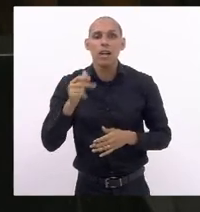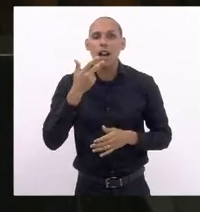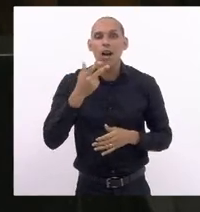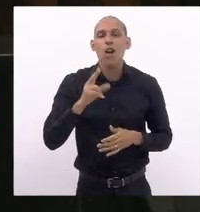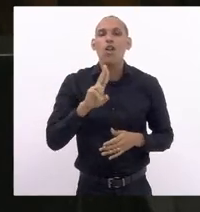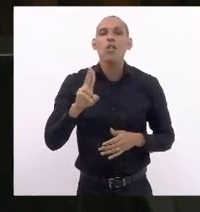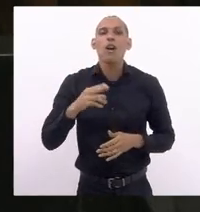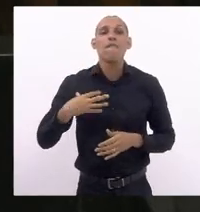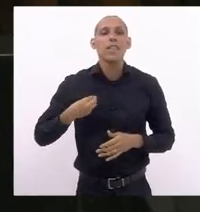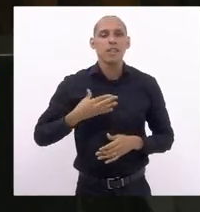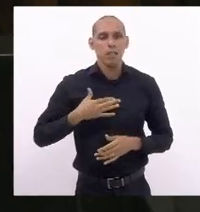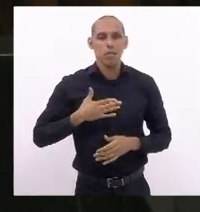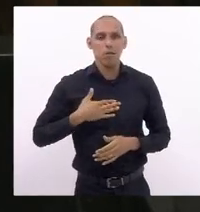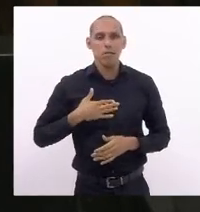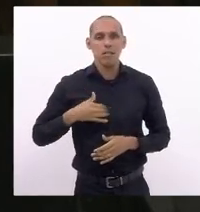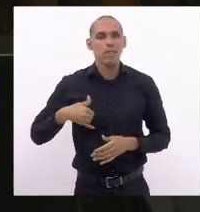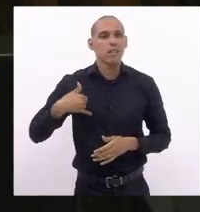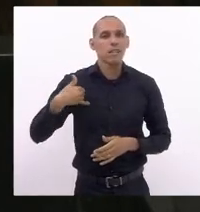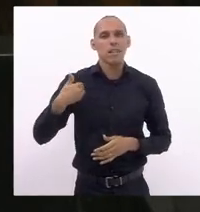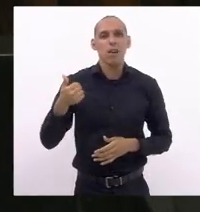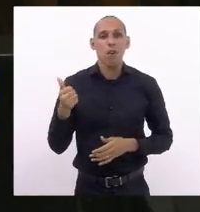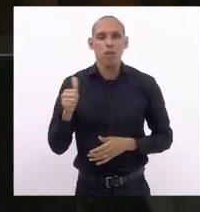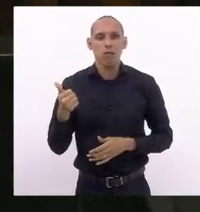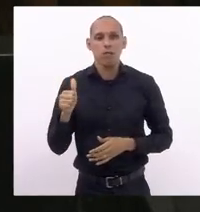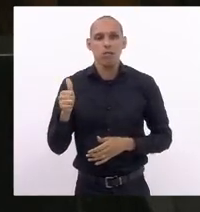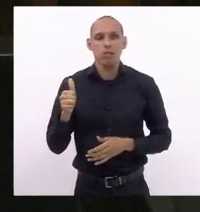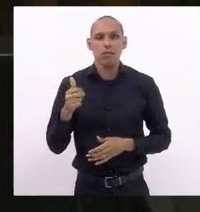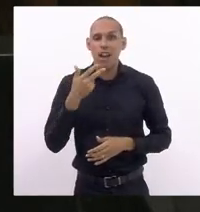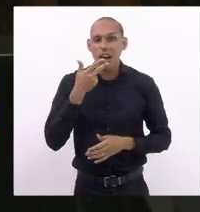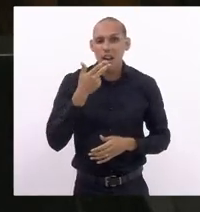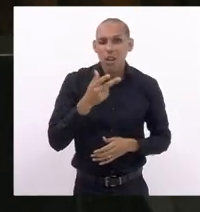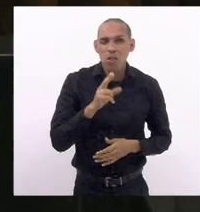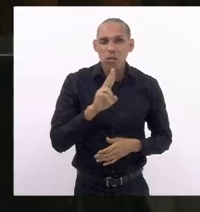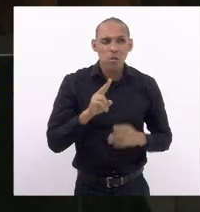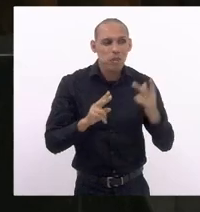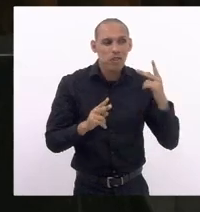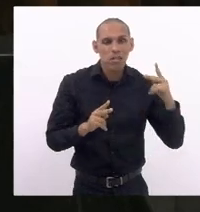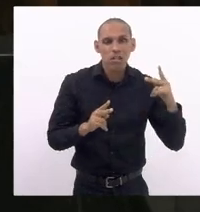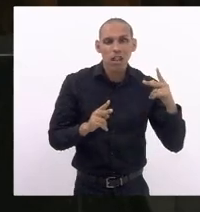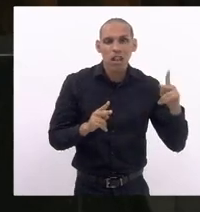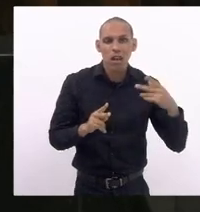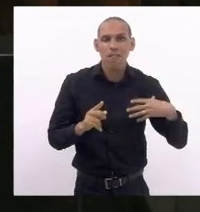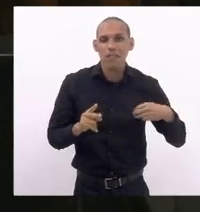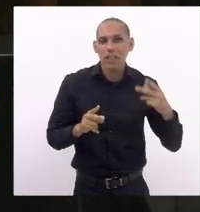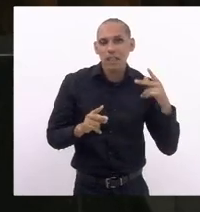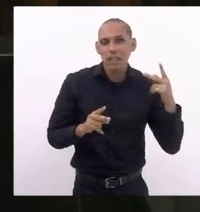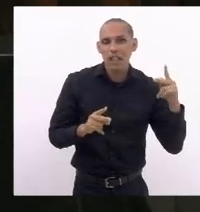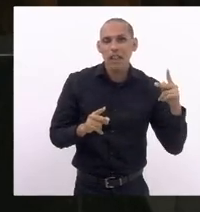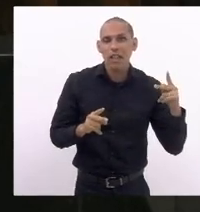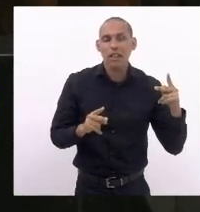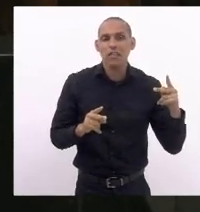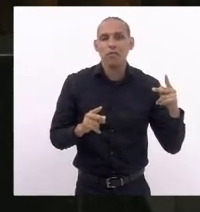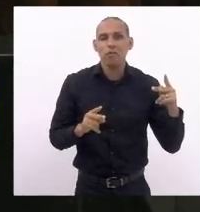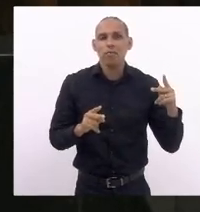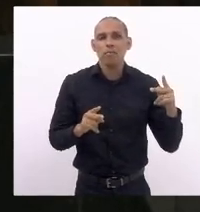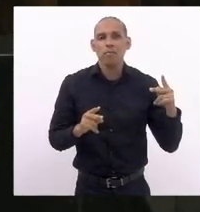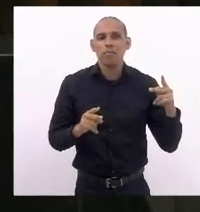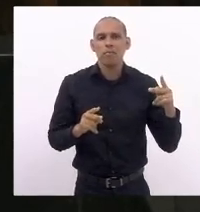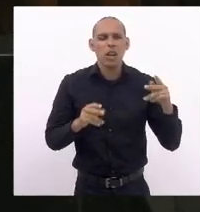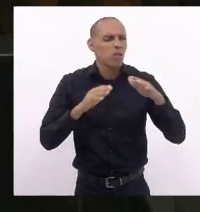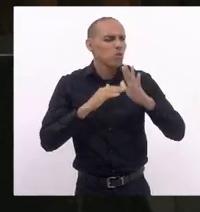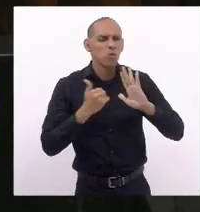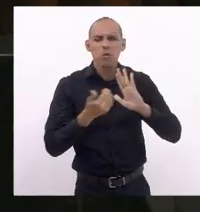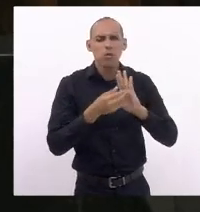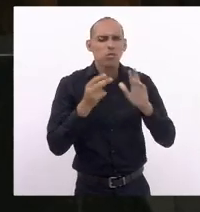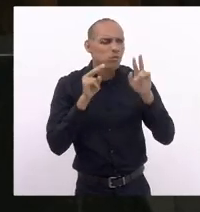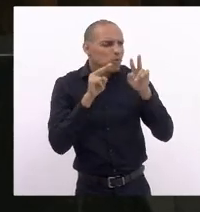idade, mamãe está aqui. E quando ela fala o nome da filha dela, deputada Marta Rocha, com toda a situação que a gente